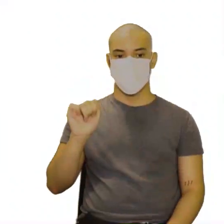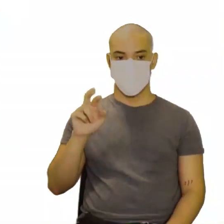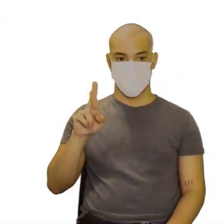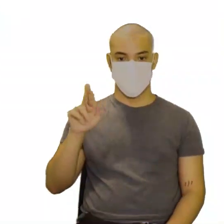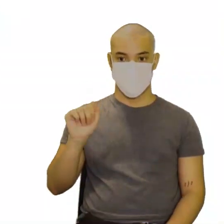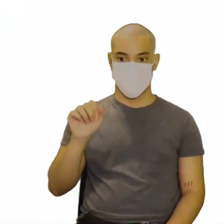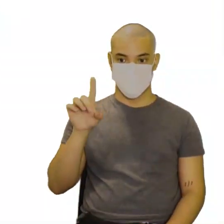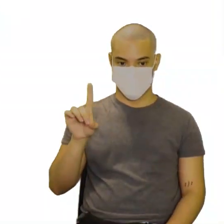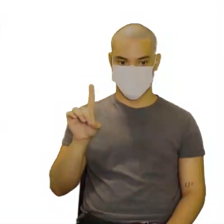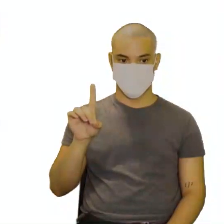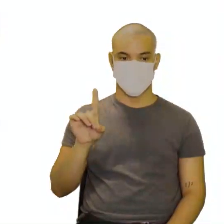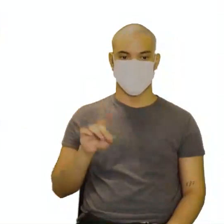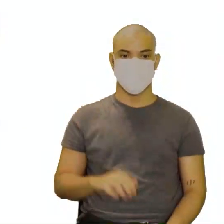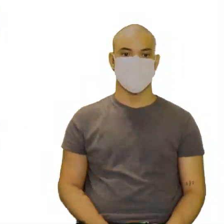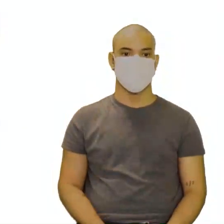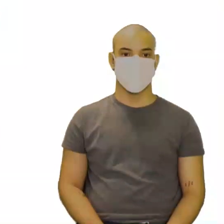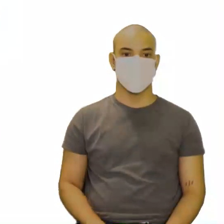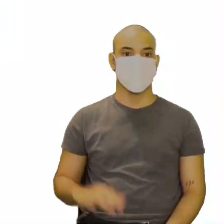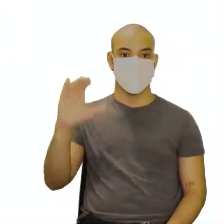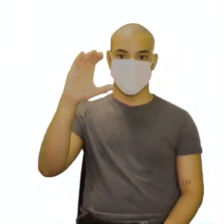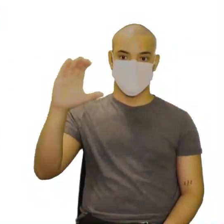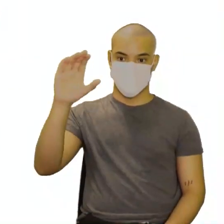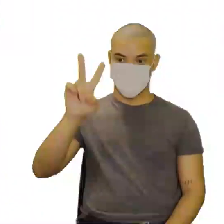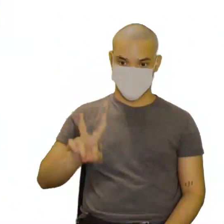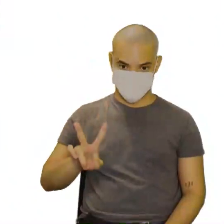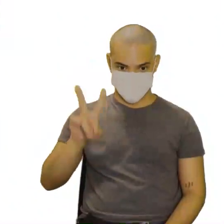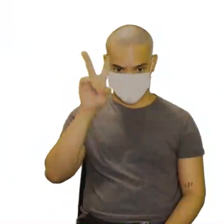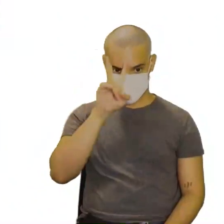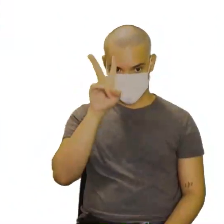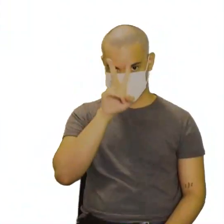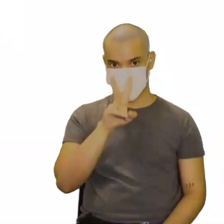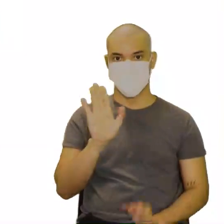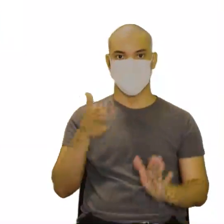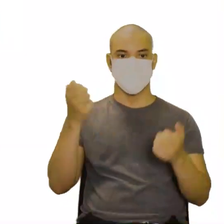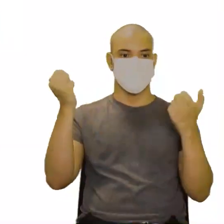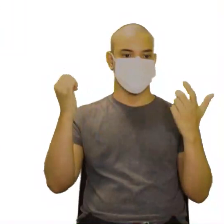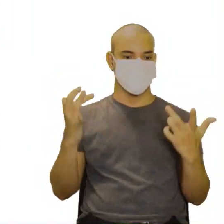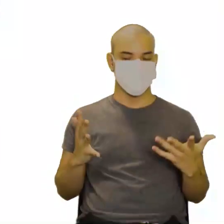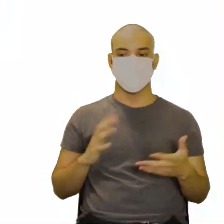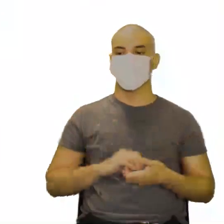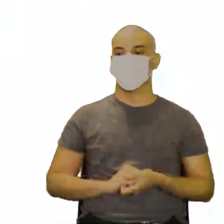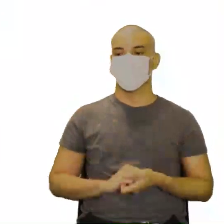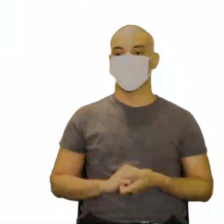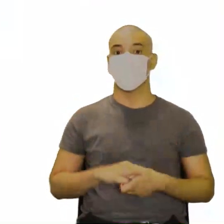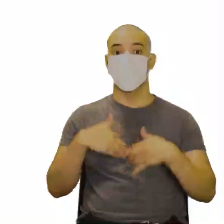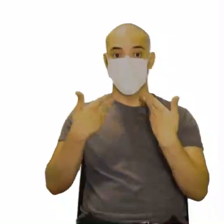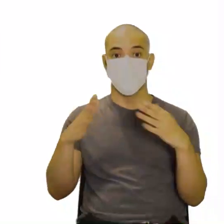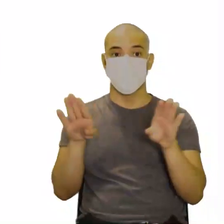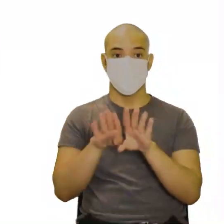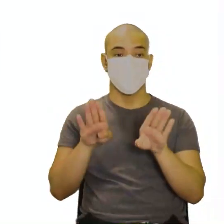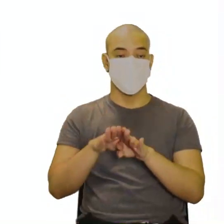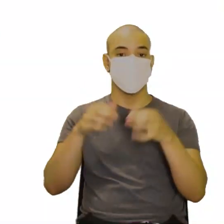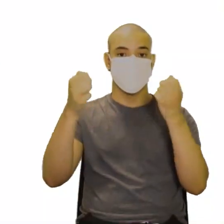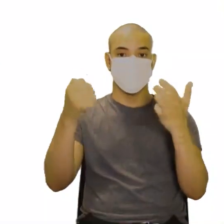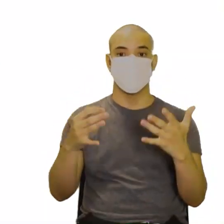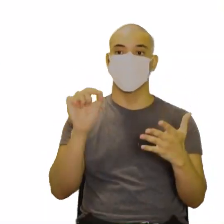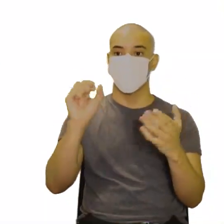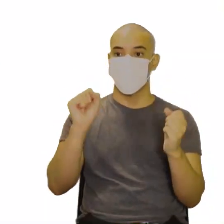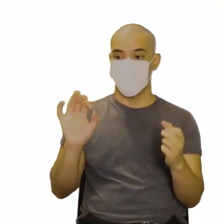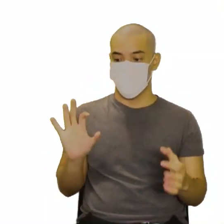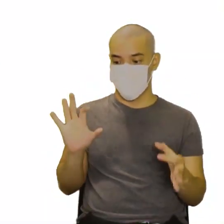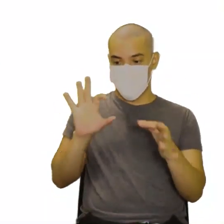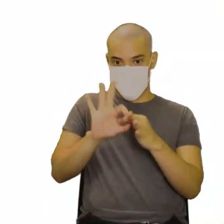bom? Que vem de Coulomb por volt aqui, tá? Como eu falei para vocês, nós podemos